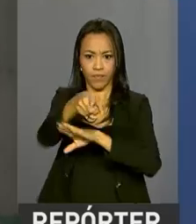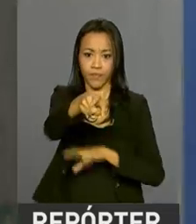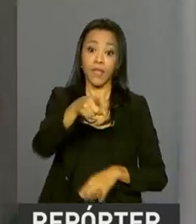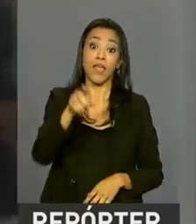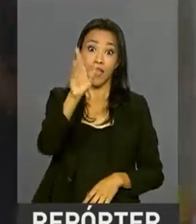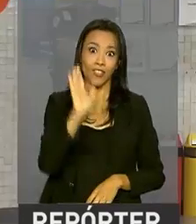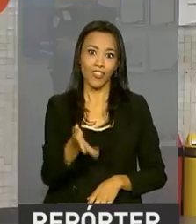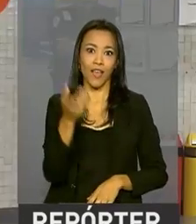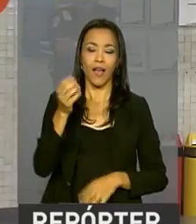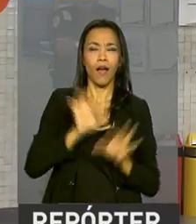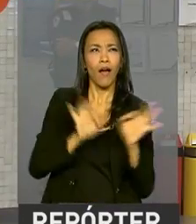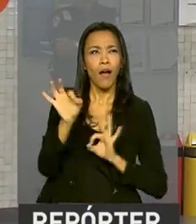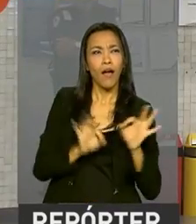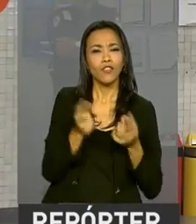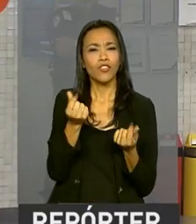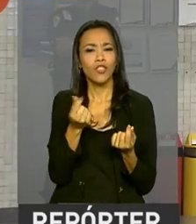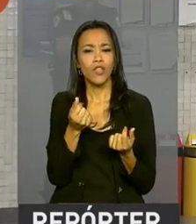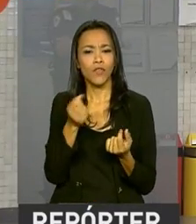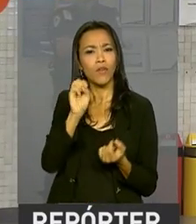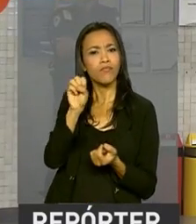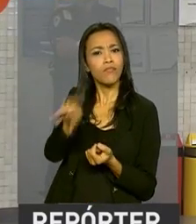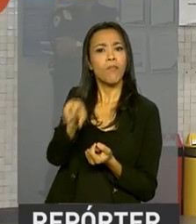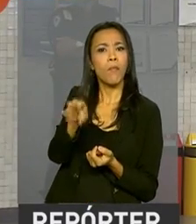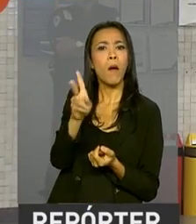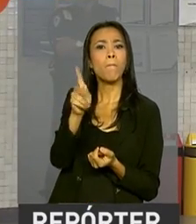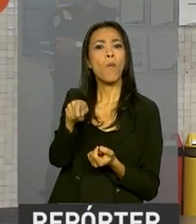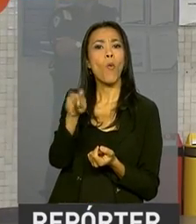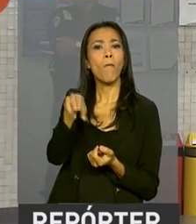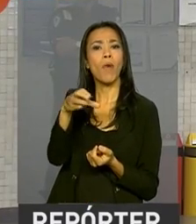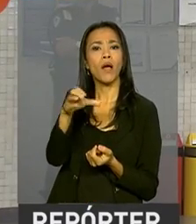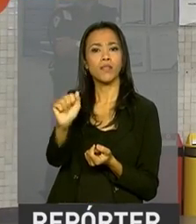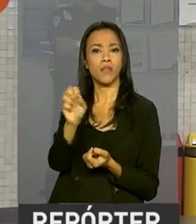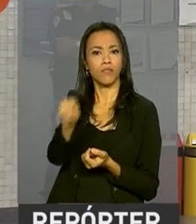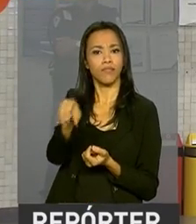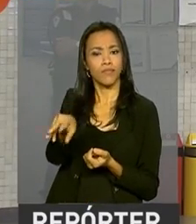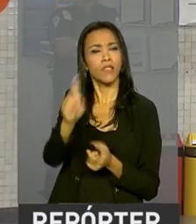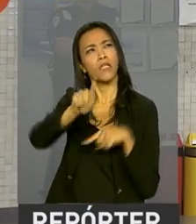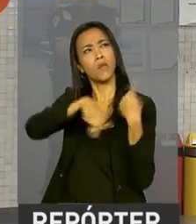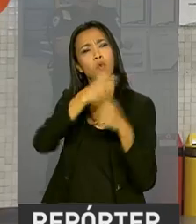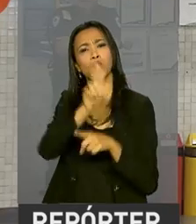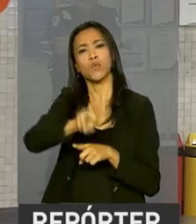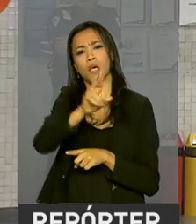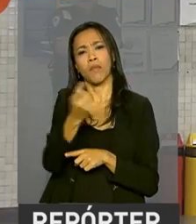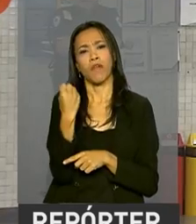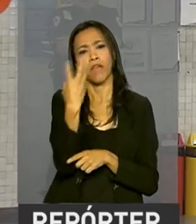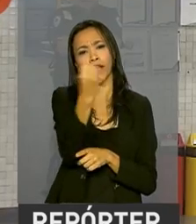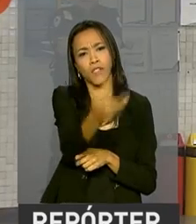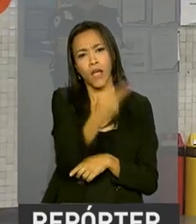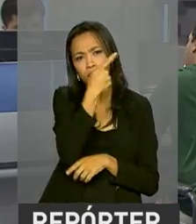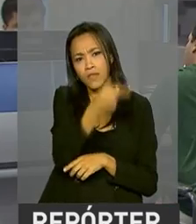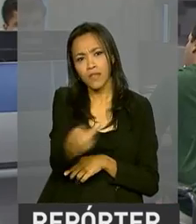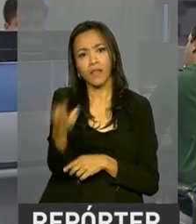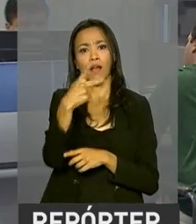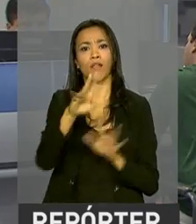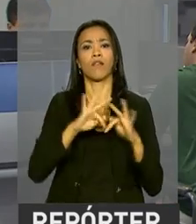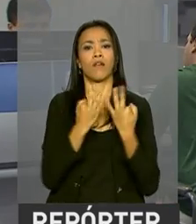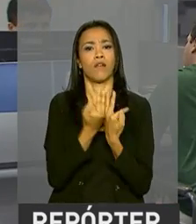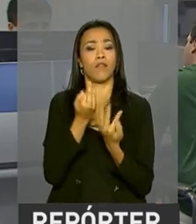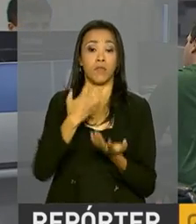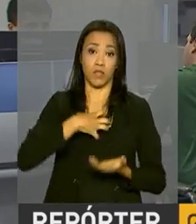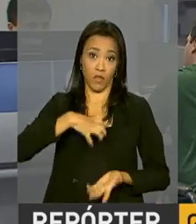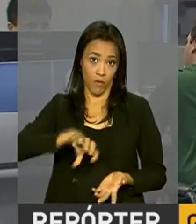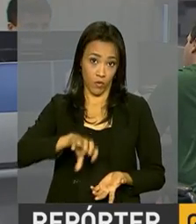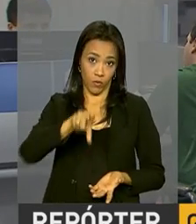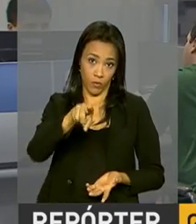já faz planos vou deixar na poupança né mas depois vou usar para viajar até para visitar meus familiares em Salvador para melhor